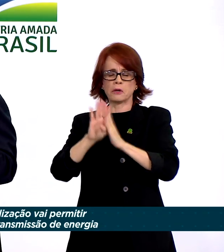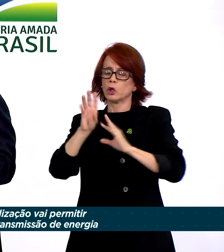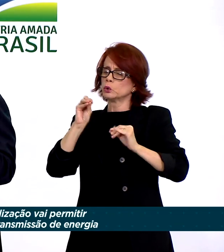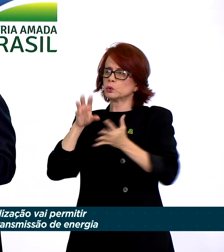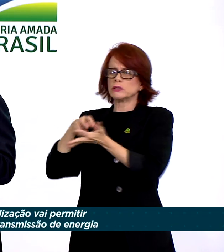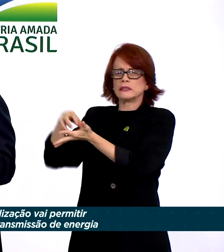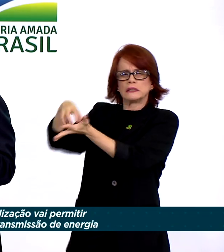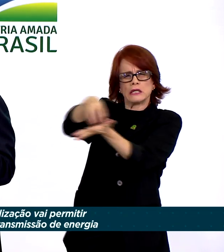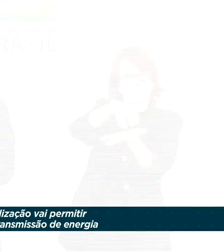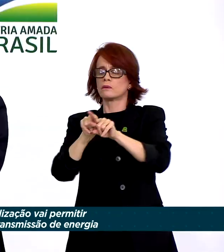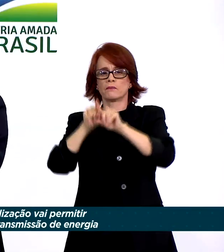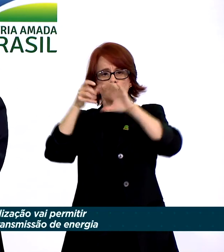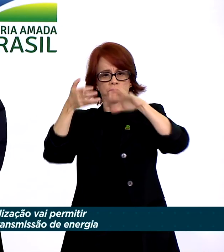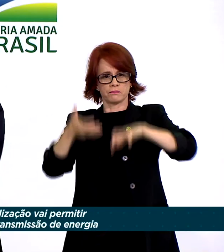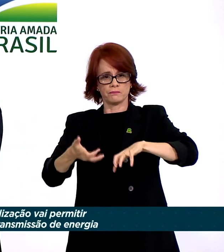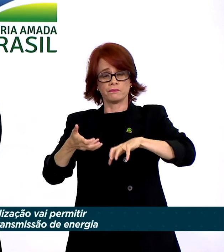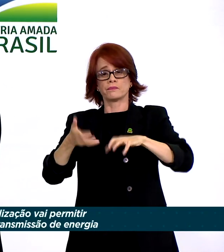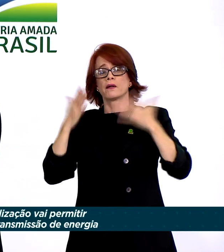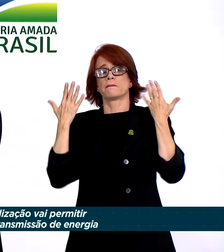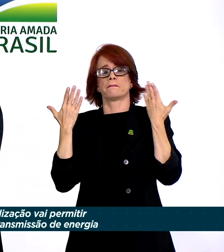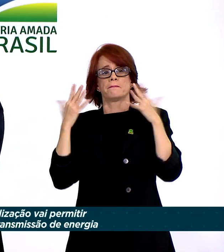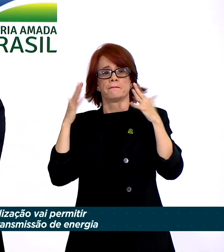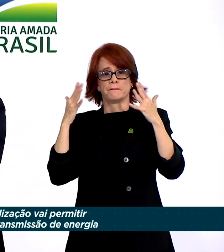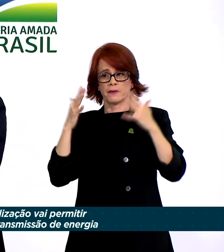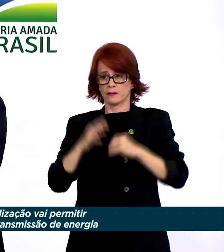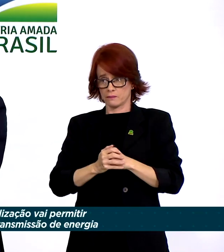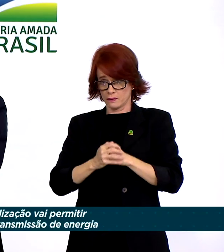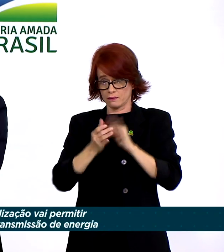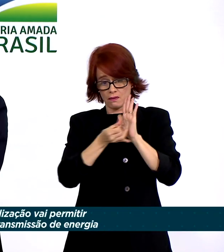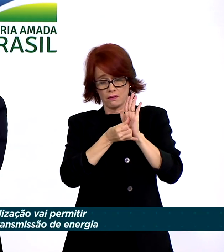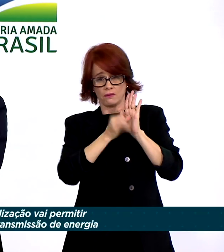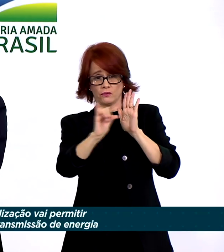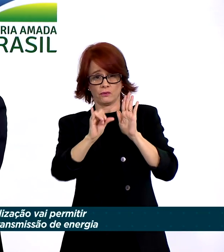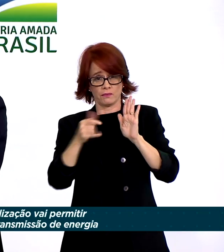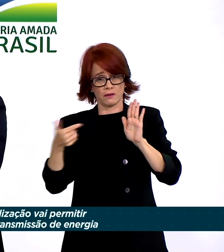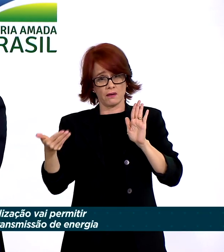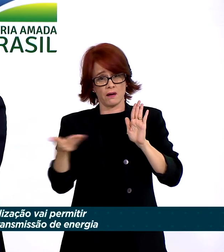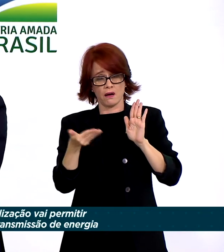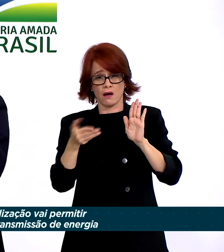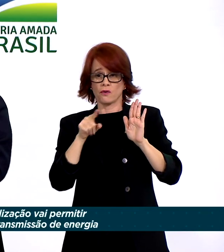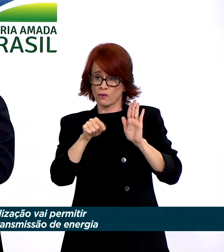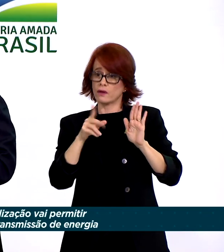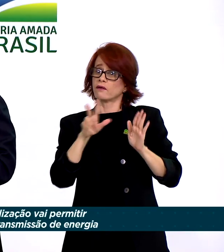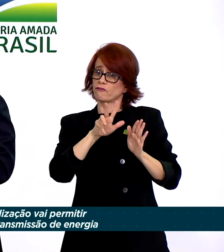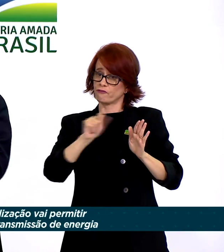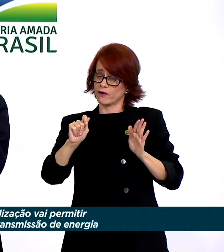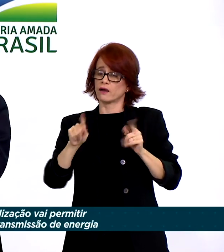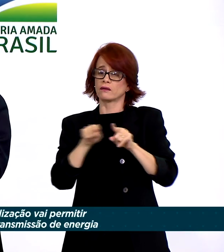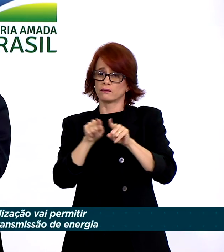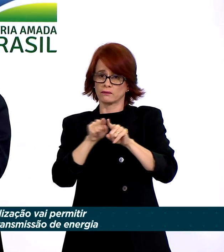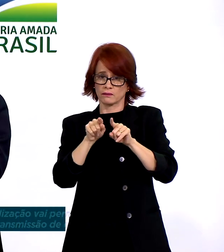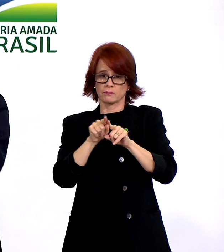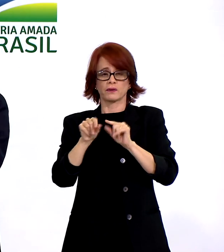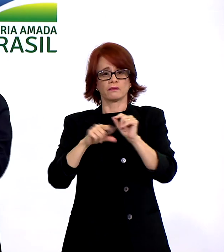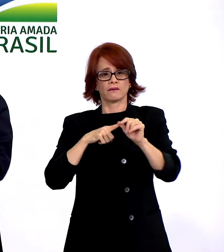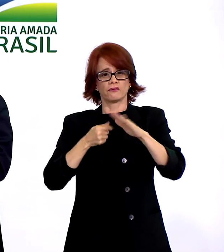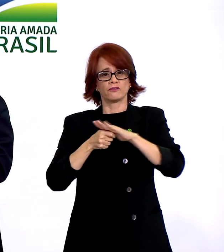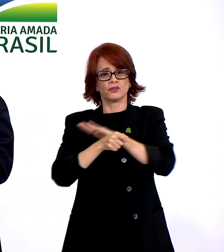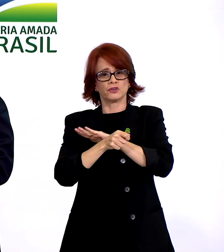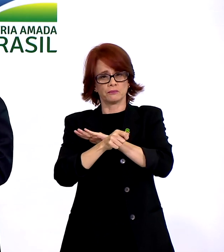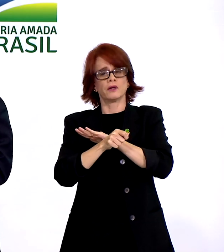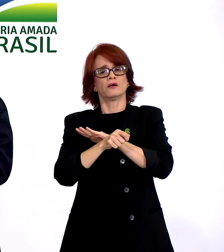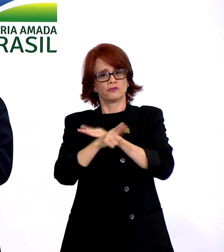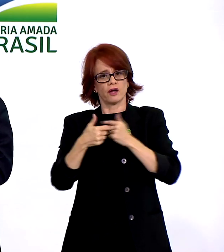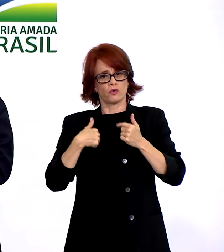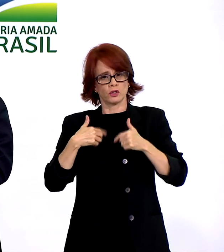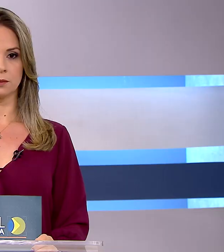todas as regiões criando emprego. Parabéns à Eletrobras, que agora passa a poder investir para seguir o ritmo que o crescimento